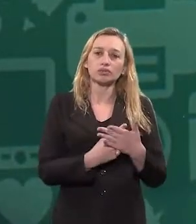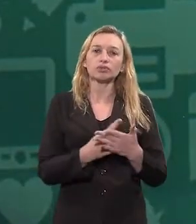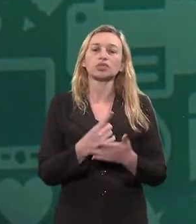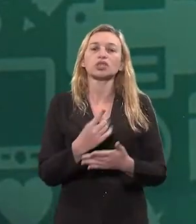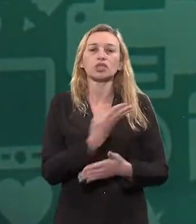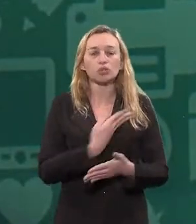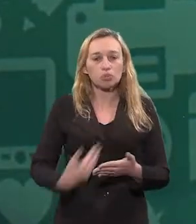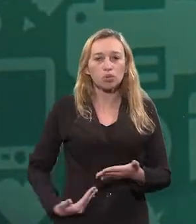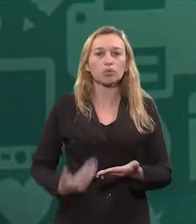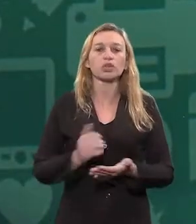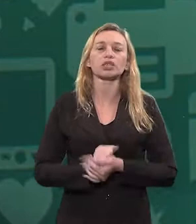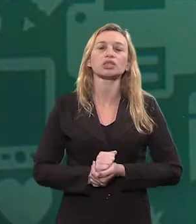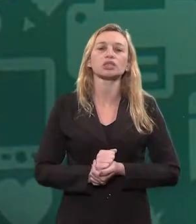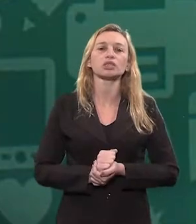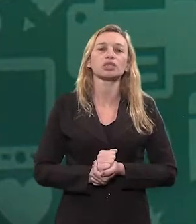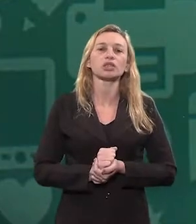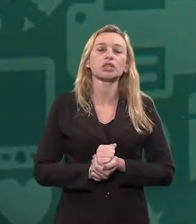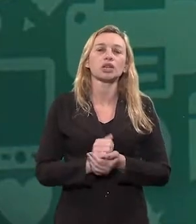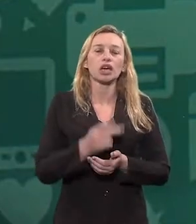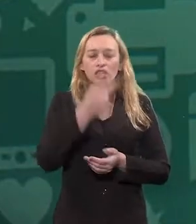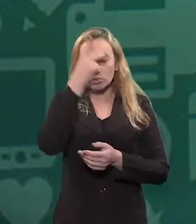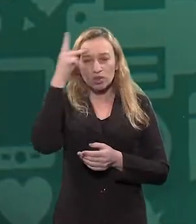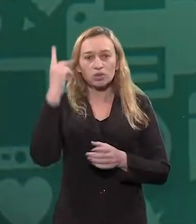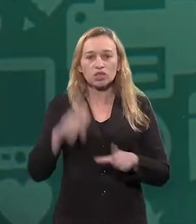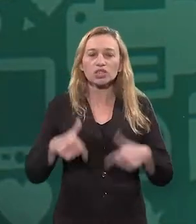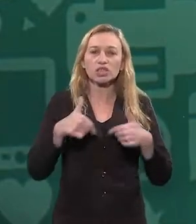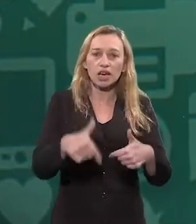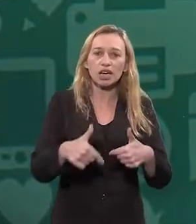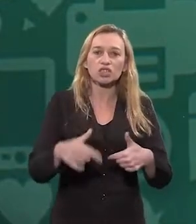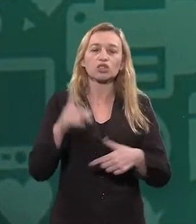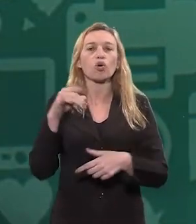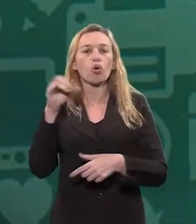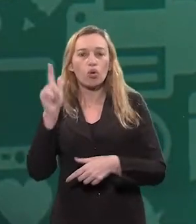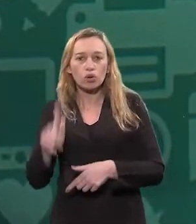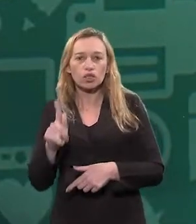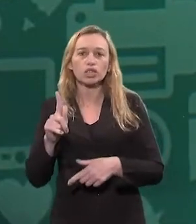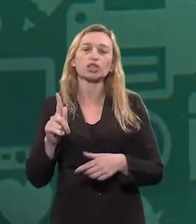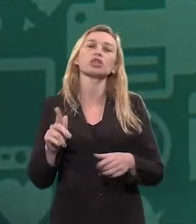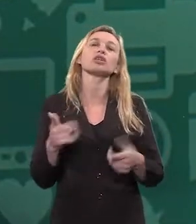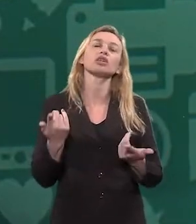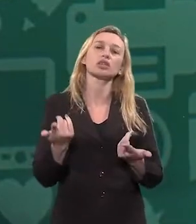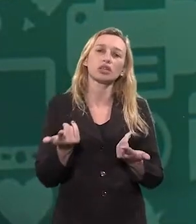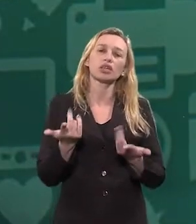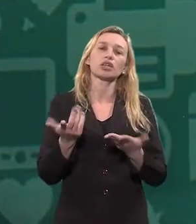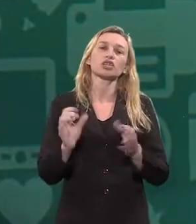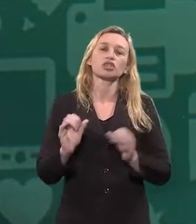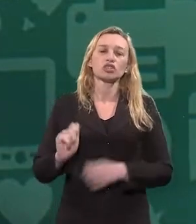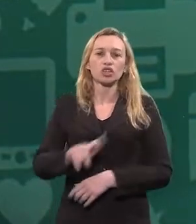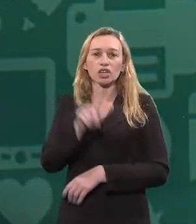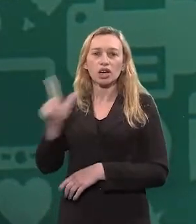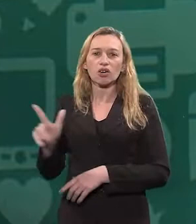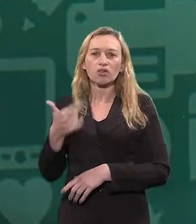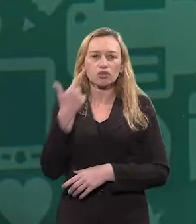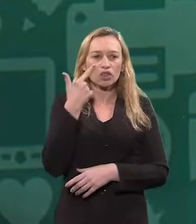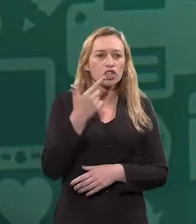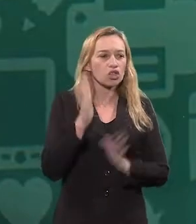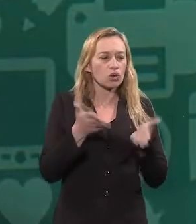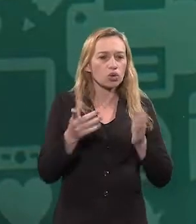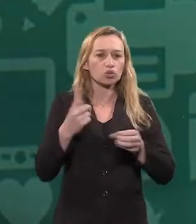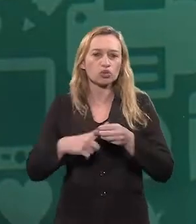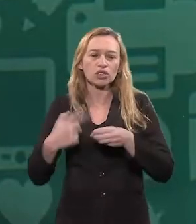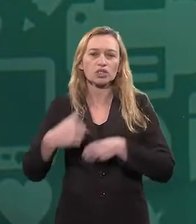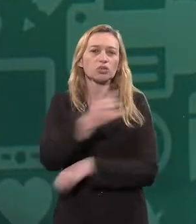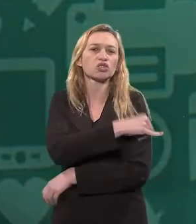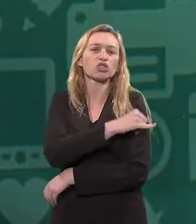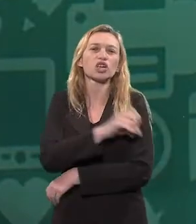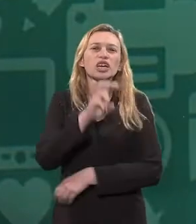são fornecidos pelas pessoas que atuam com essa população por ONGs, pela própria rede de atuação de uma forma geral, estima que hoje no município do